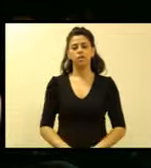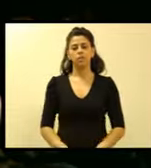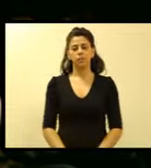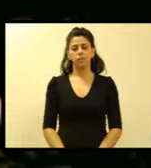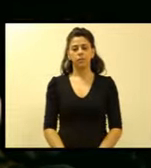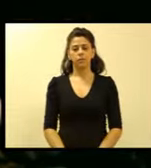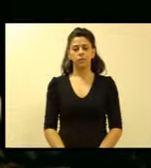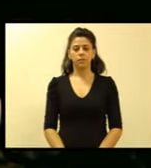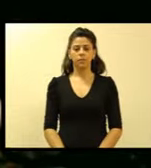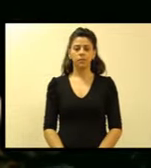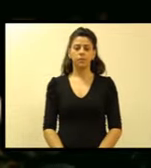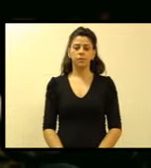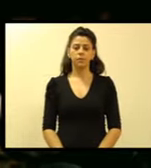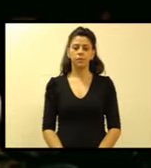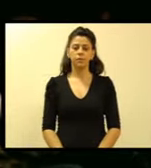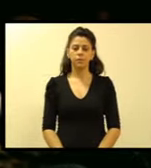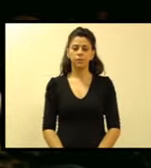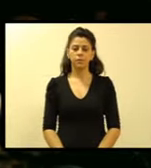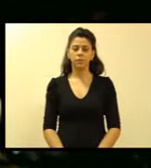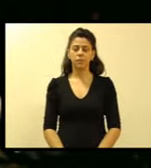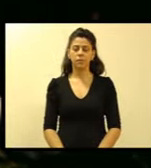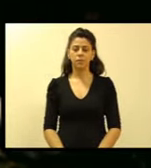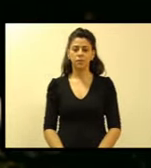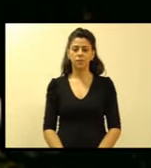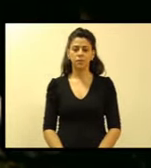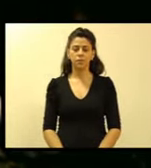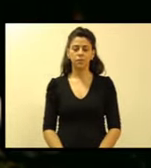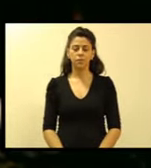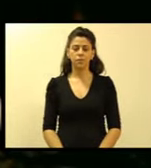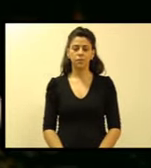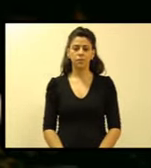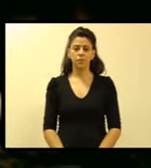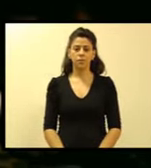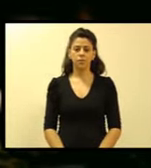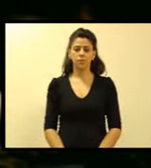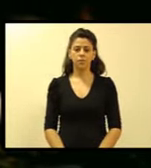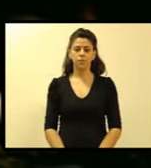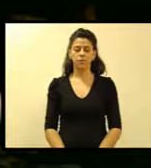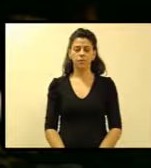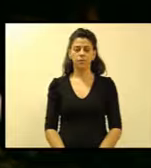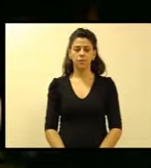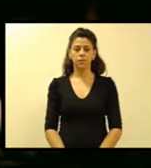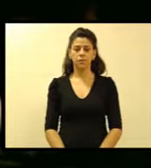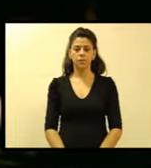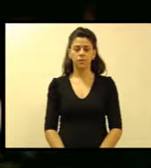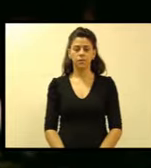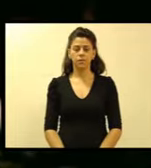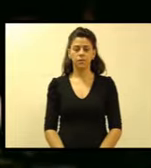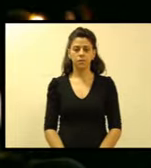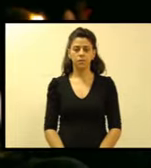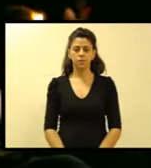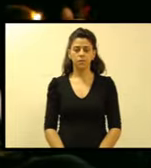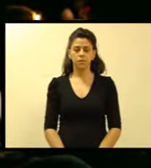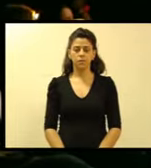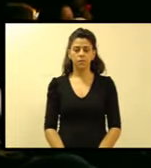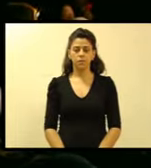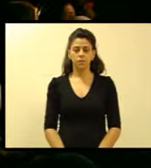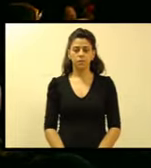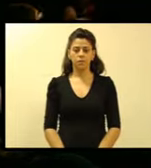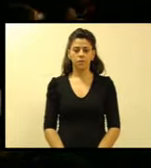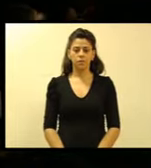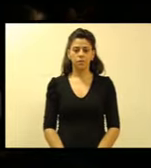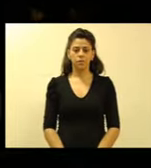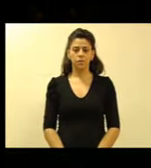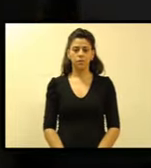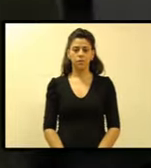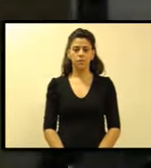lua? Se você me pedir, eu vou buscar só pra te dar. Se bem que o brilho dela nem se